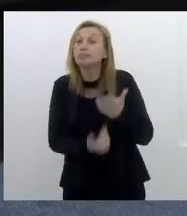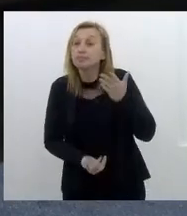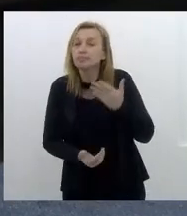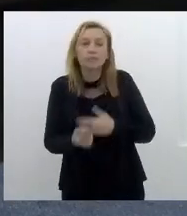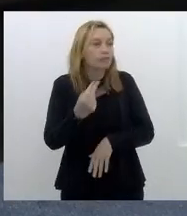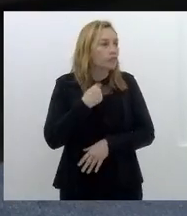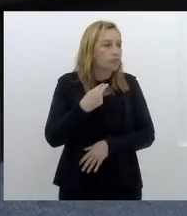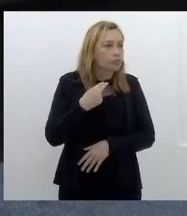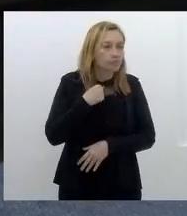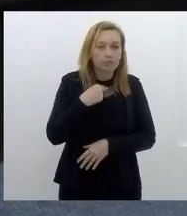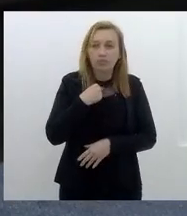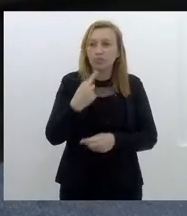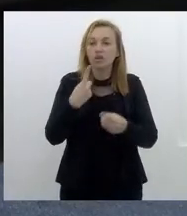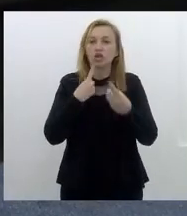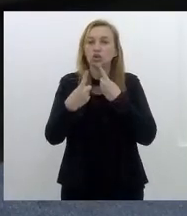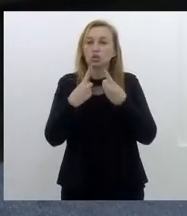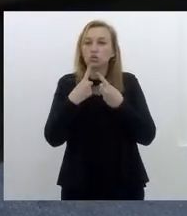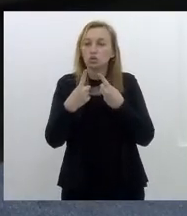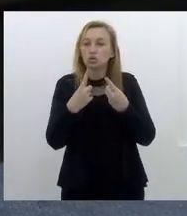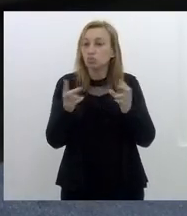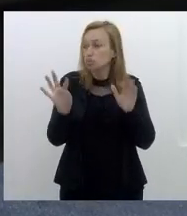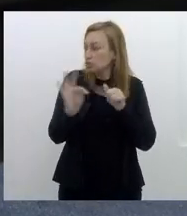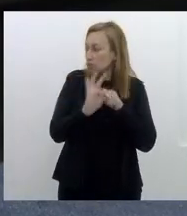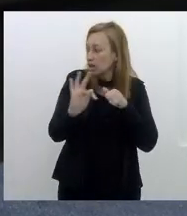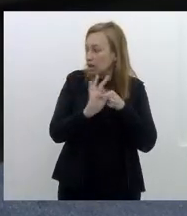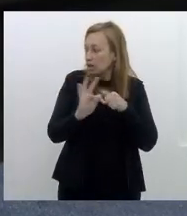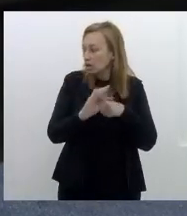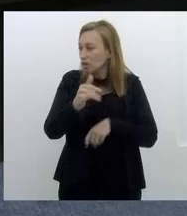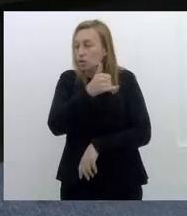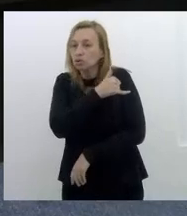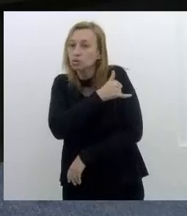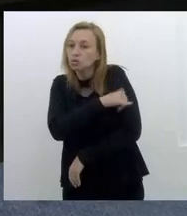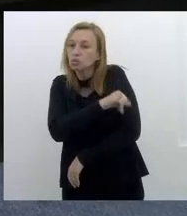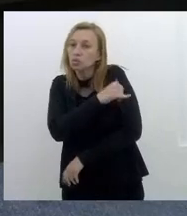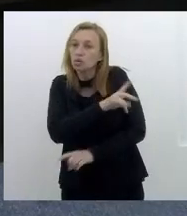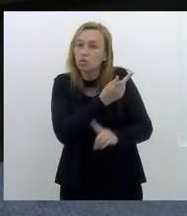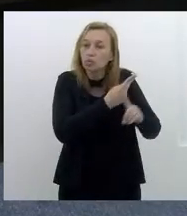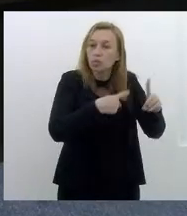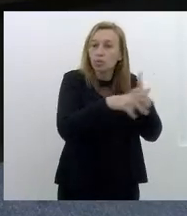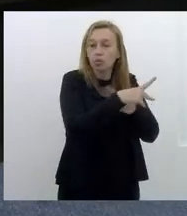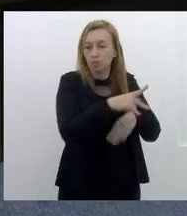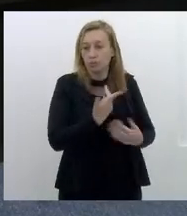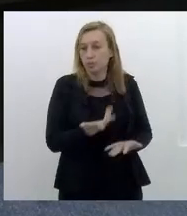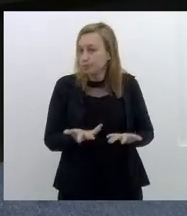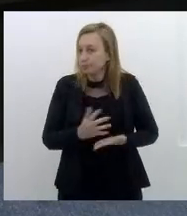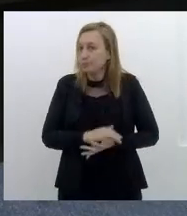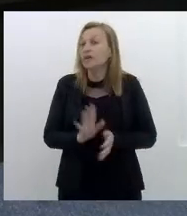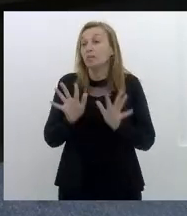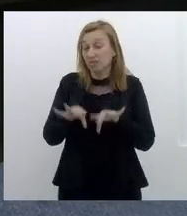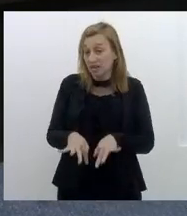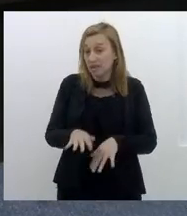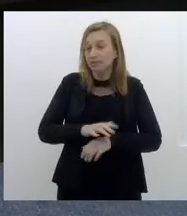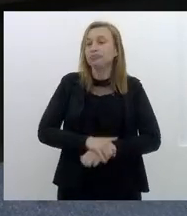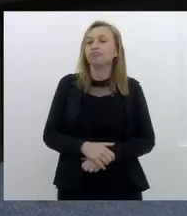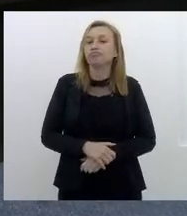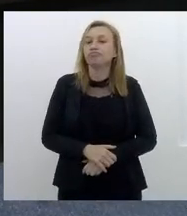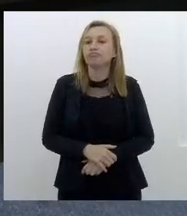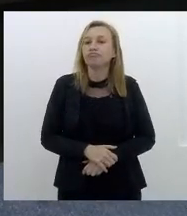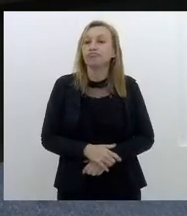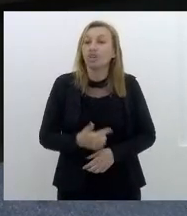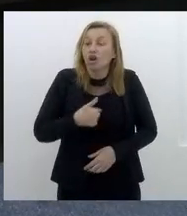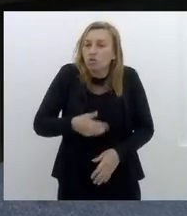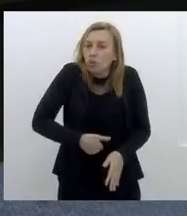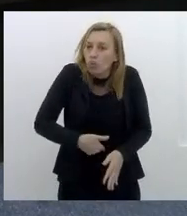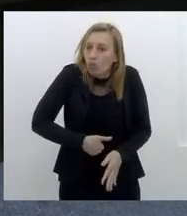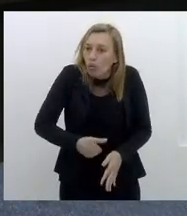nós não podemos ouvir um discurso técnico do Rio previdência me importando para finalizar eu como